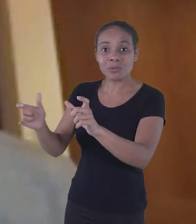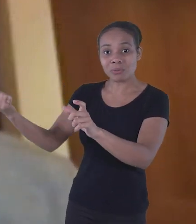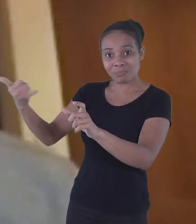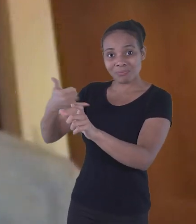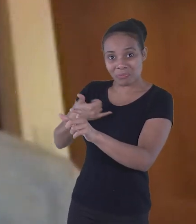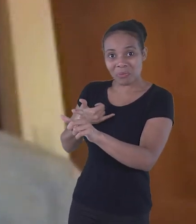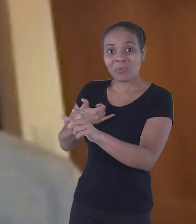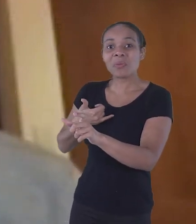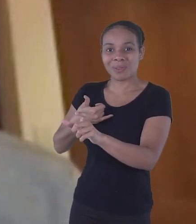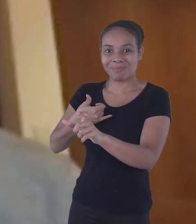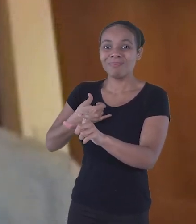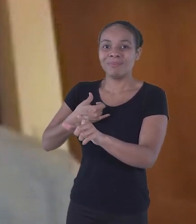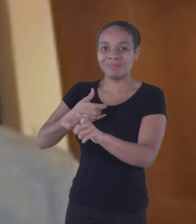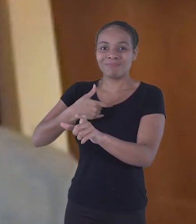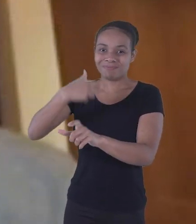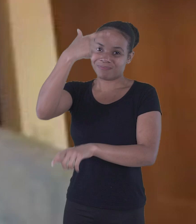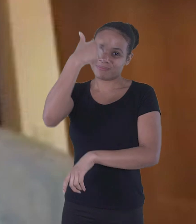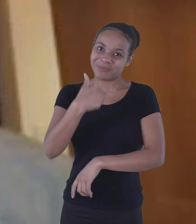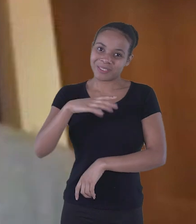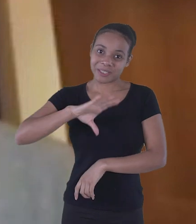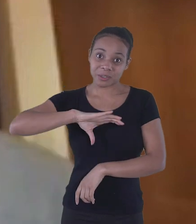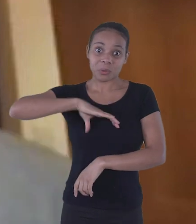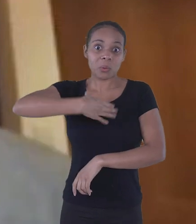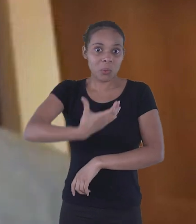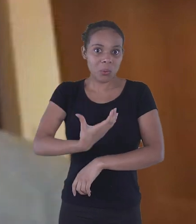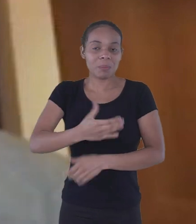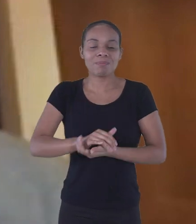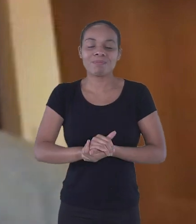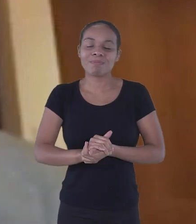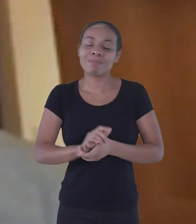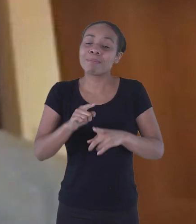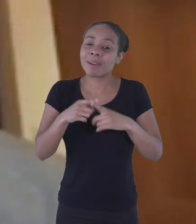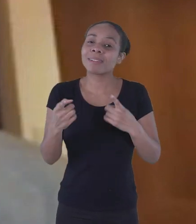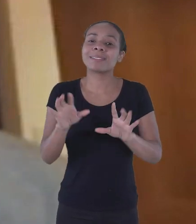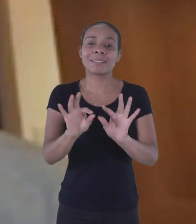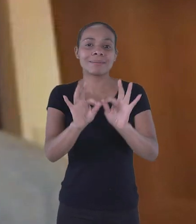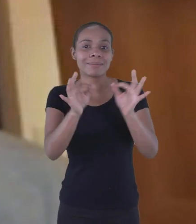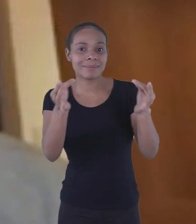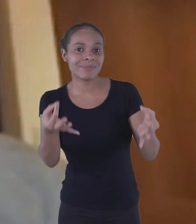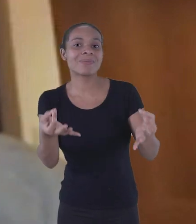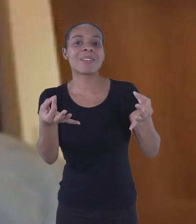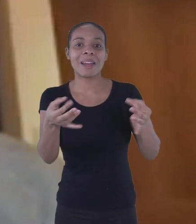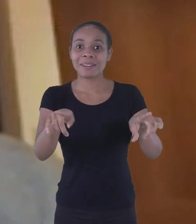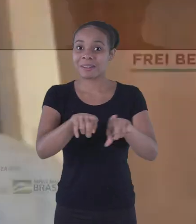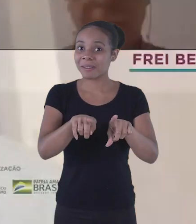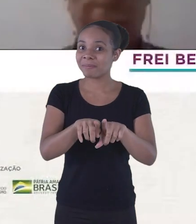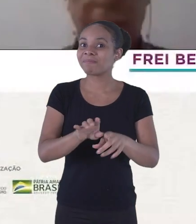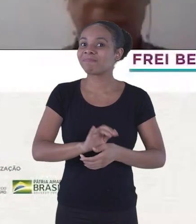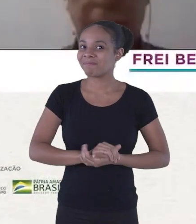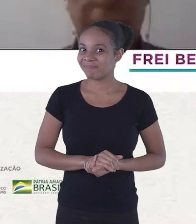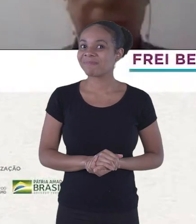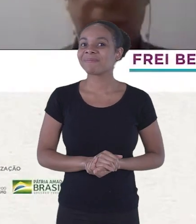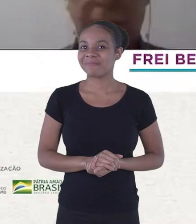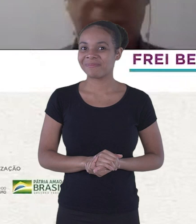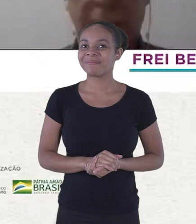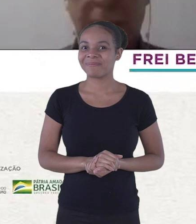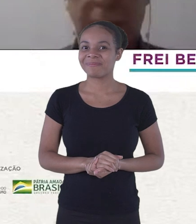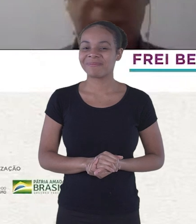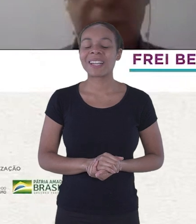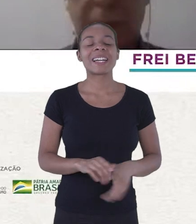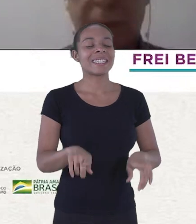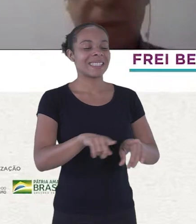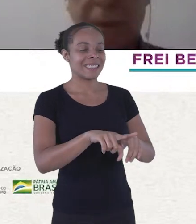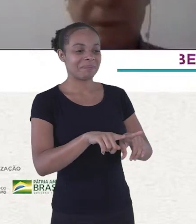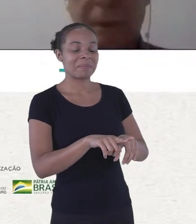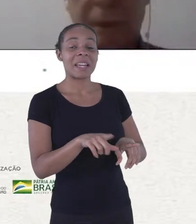acho que é mais simplicidade e humildade do que qualquer outra coisa. Tem um colateral também,